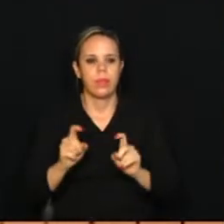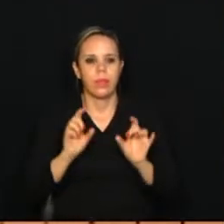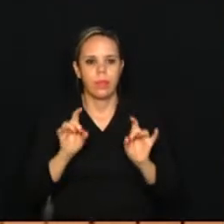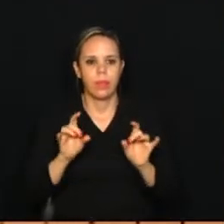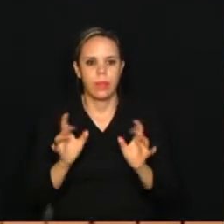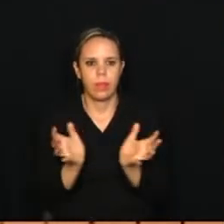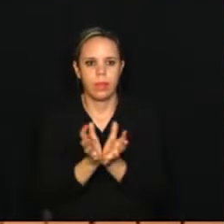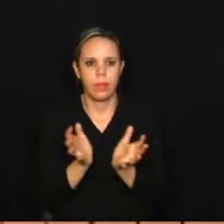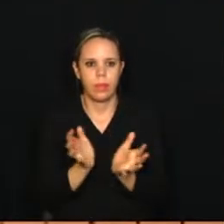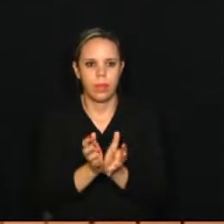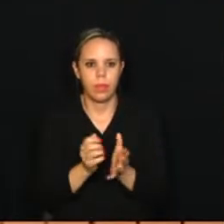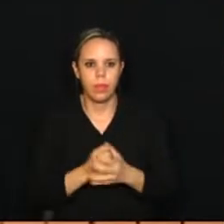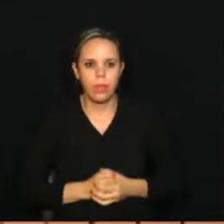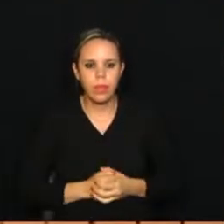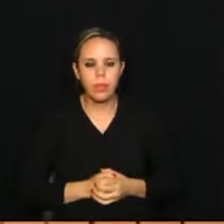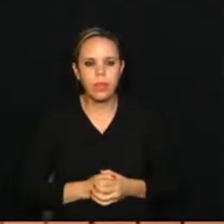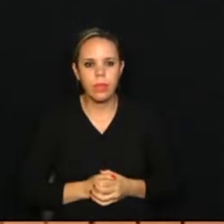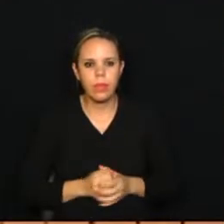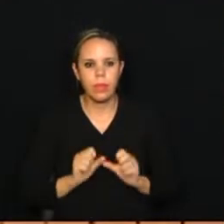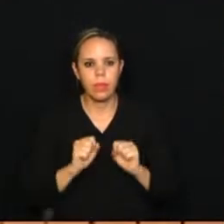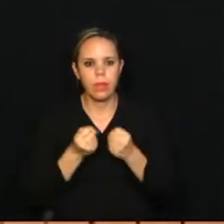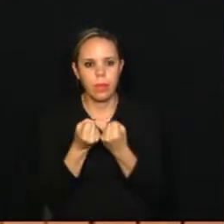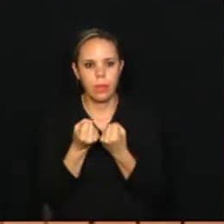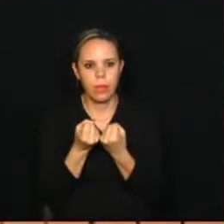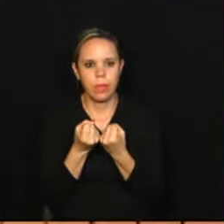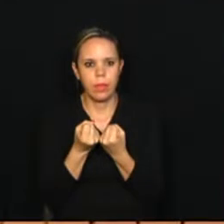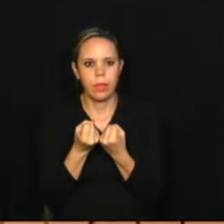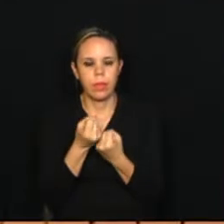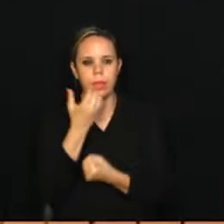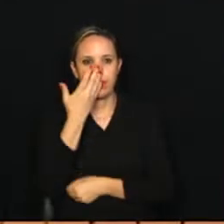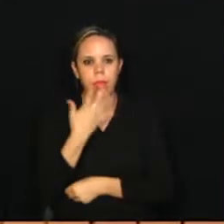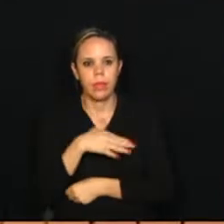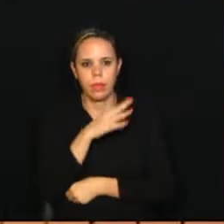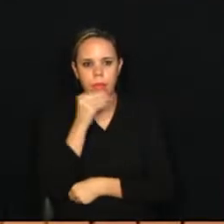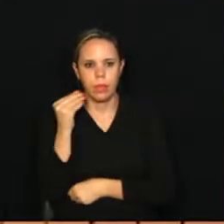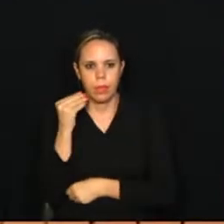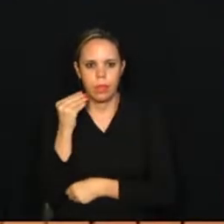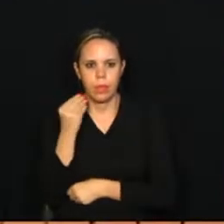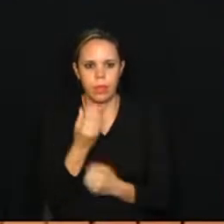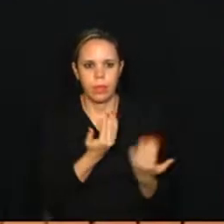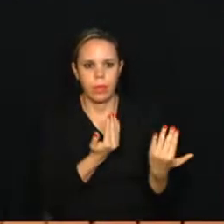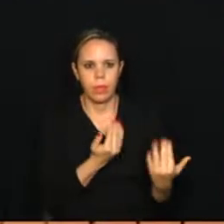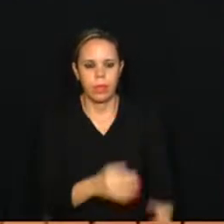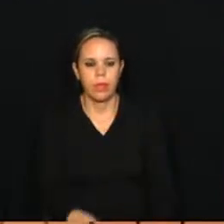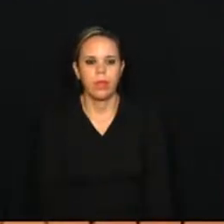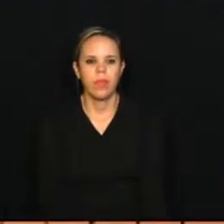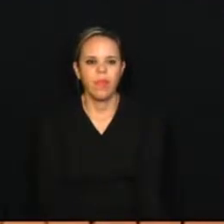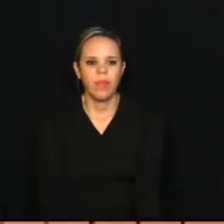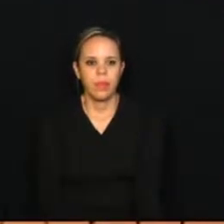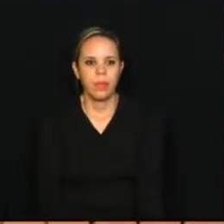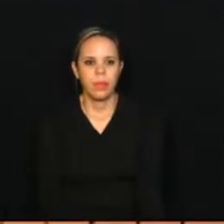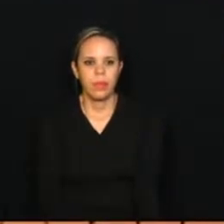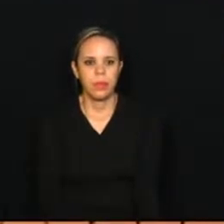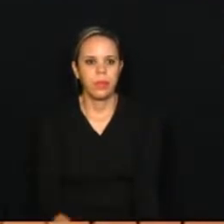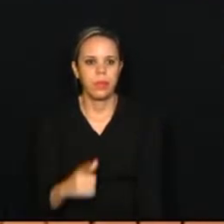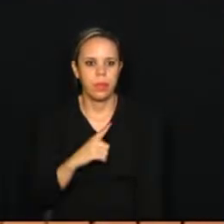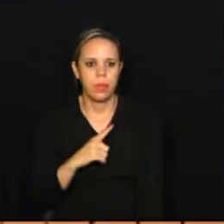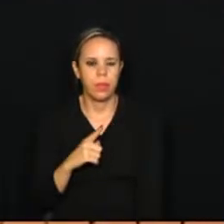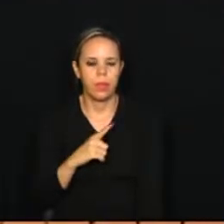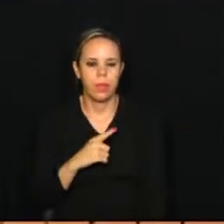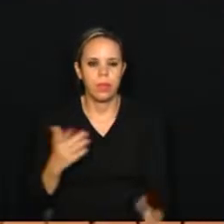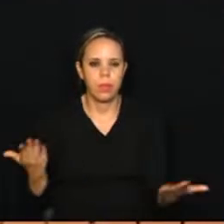da Comissão de Defesa da Criança, do Adolescente e da Juventude. Nós temos